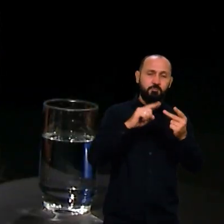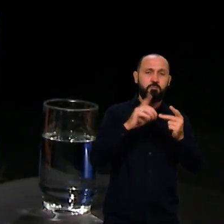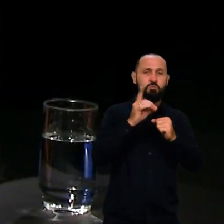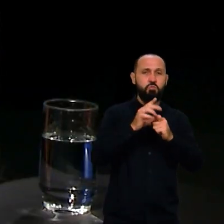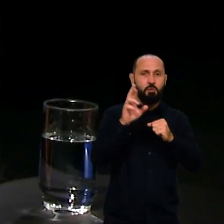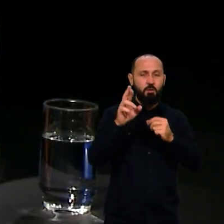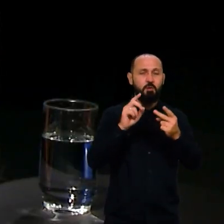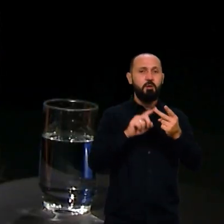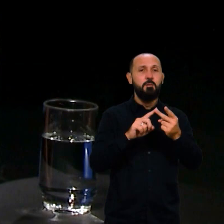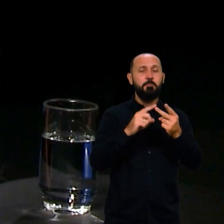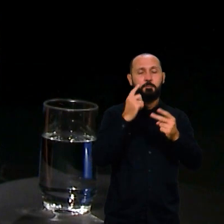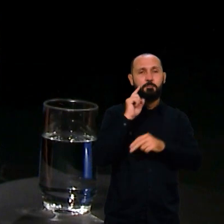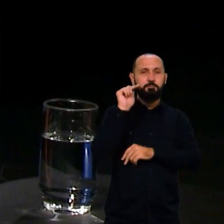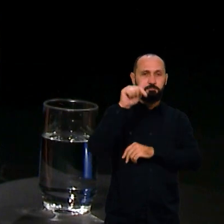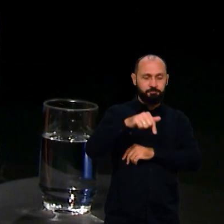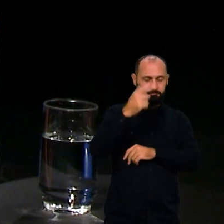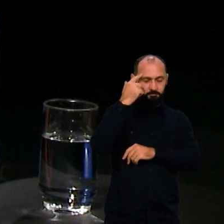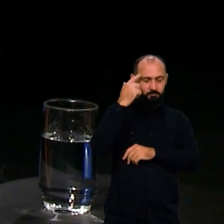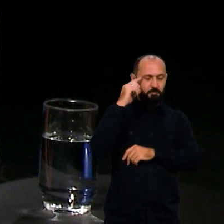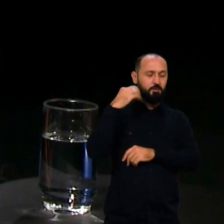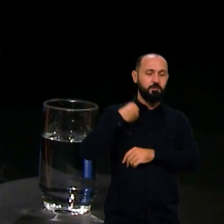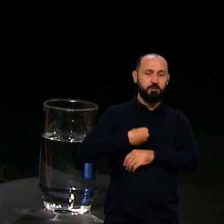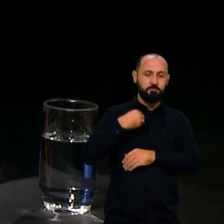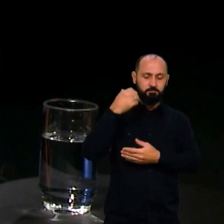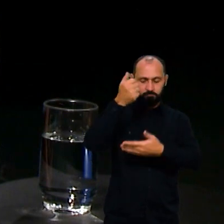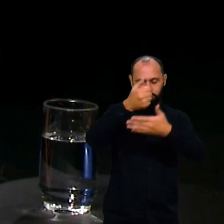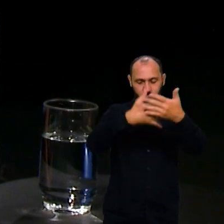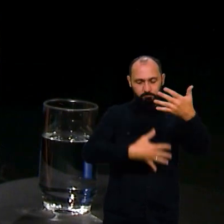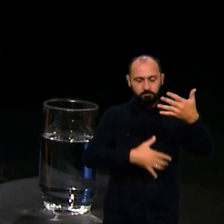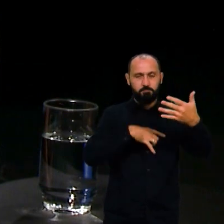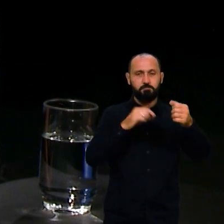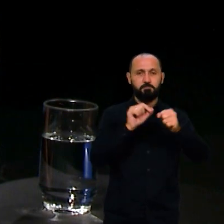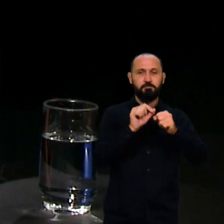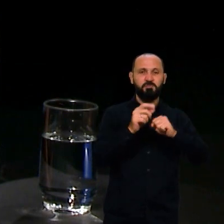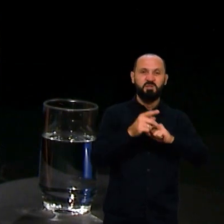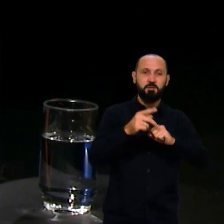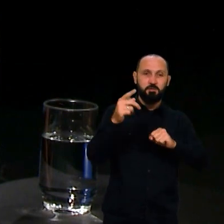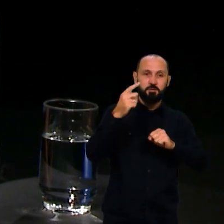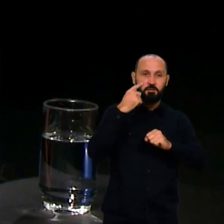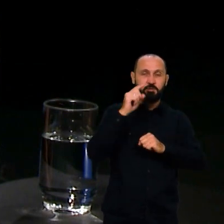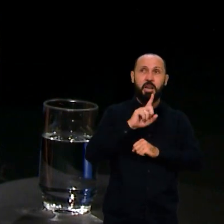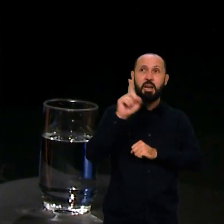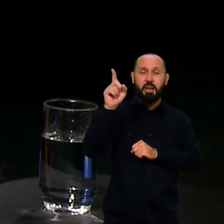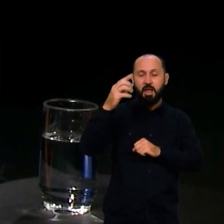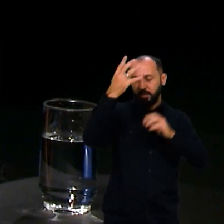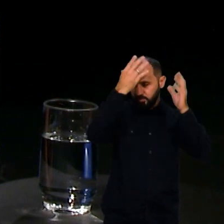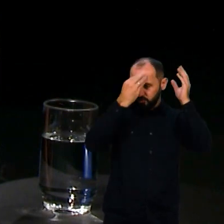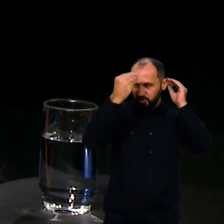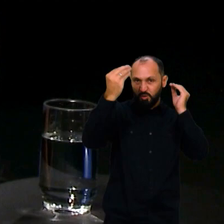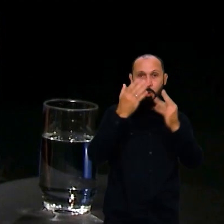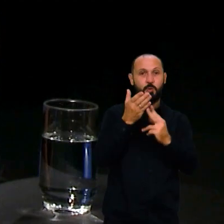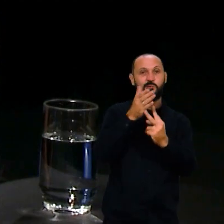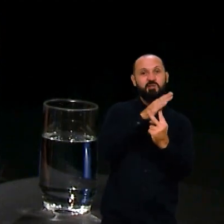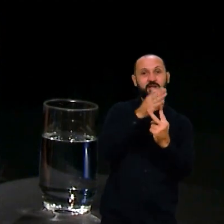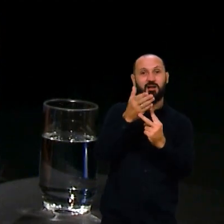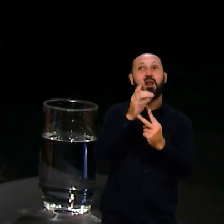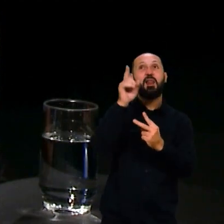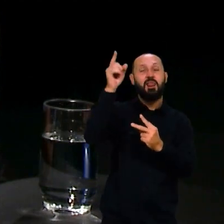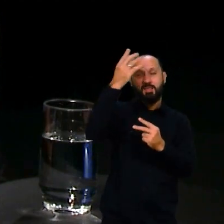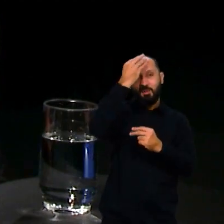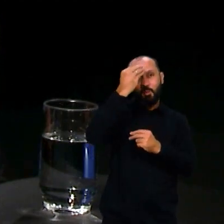um mestrado, um doutorado. Sim. Vi aqui na sua biografia que você fez uma especialização sanduíche na Holanda. Como é Sim. que